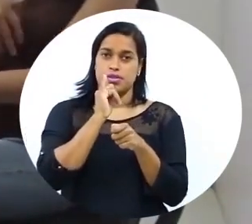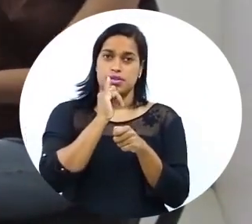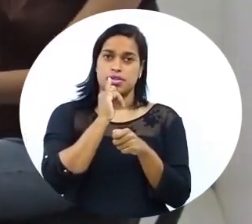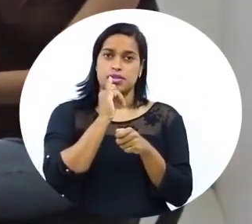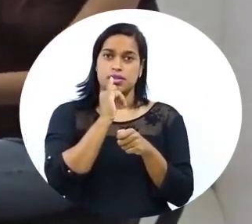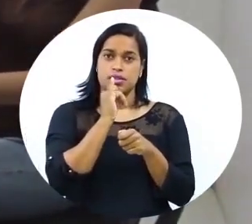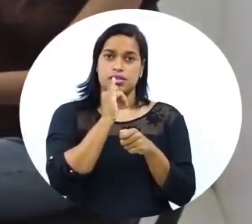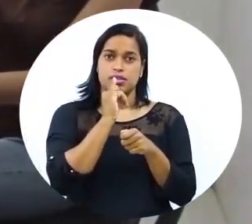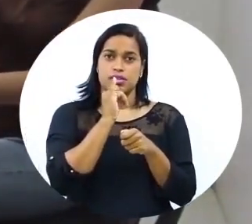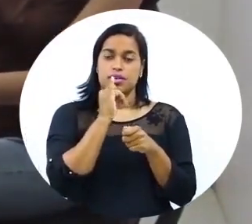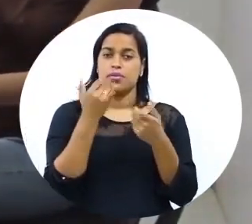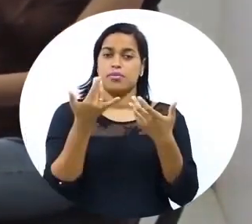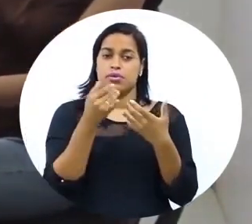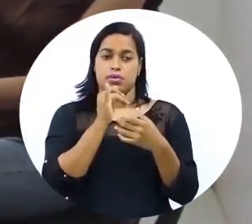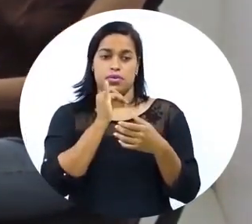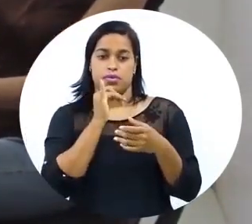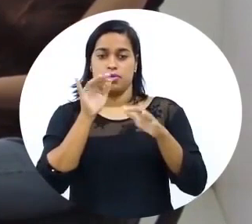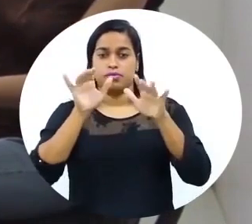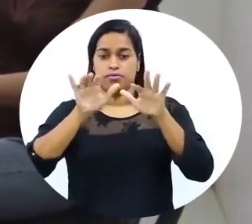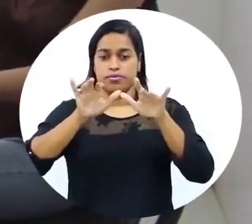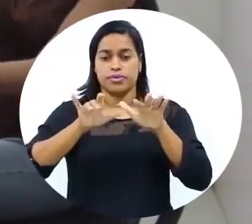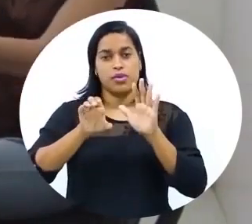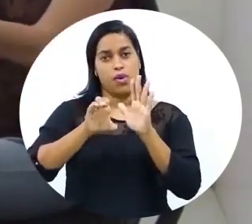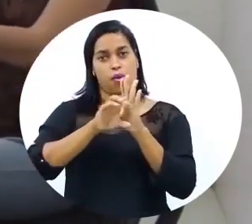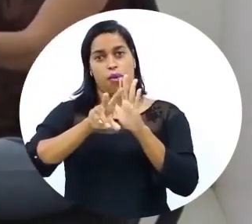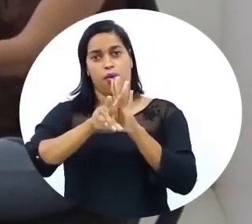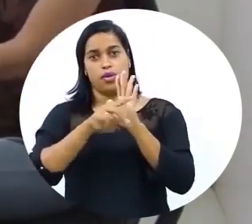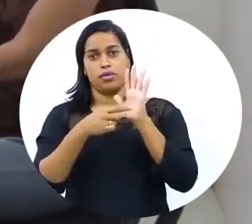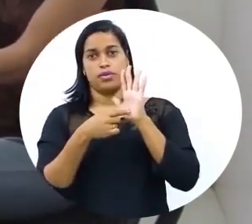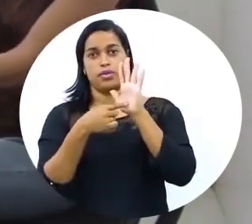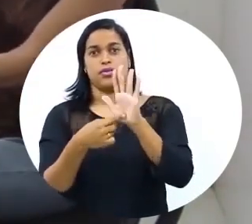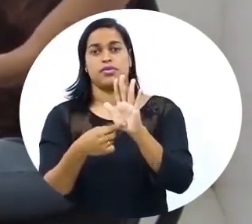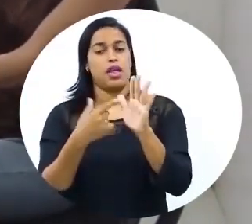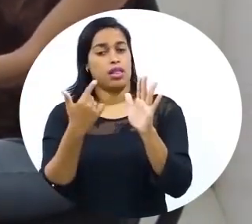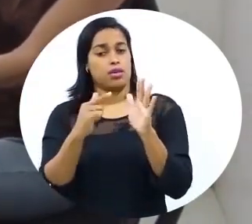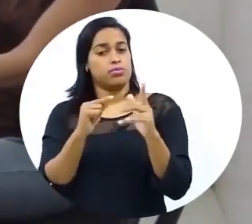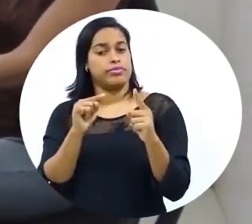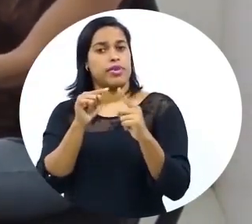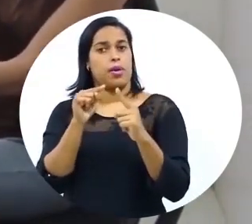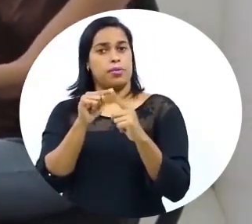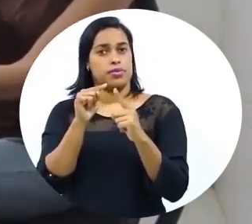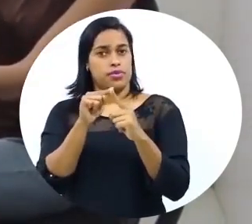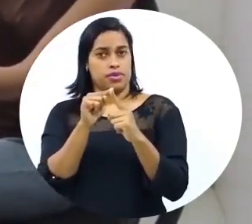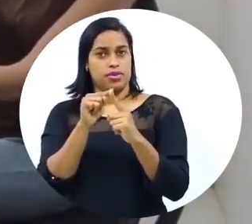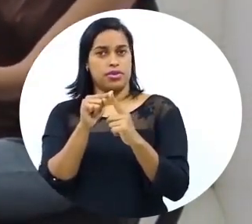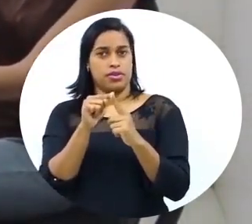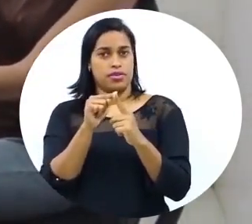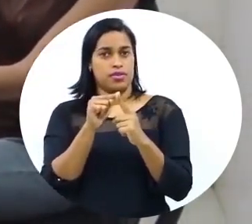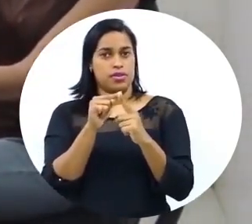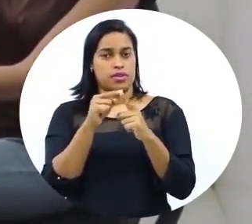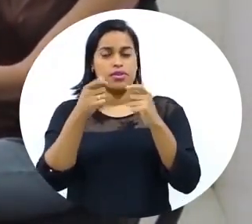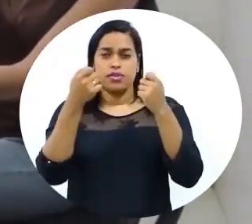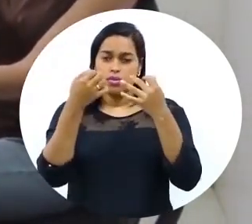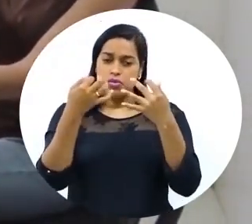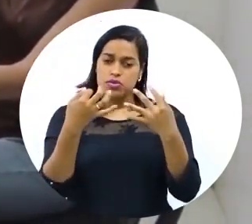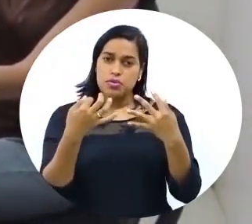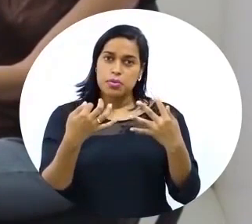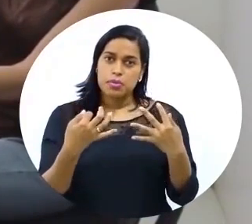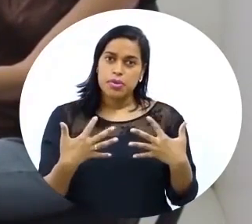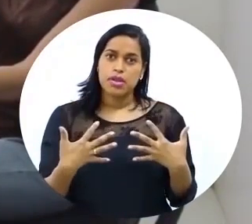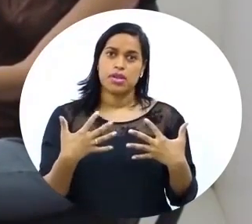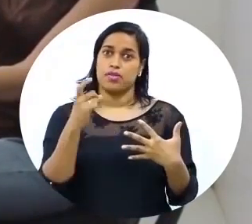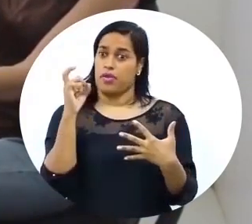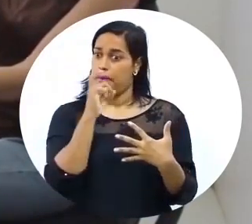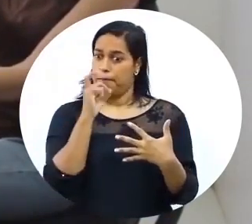comenta, né? O disparar currículo sem tomar esse cuidado, quer dizer que você não está tendo um objetivo. E fique bem claro que você não vai